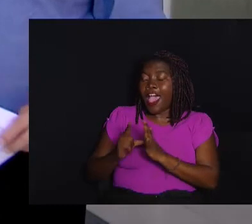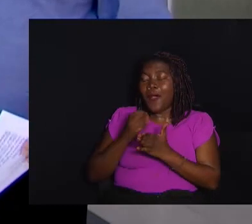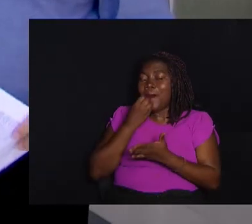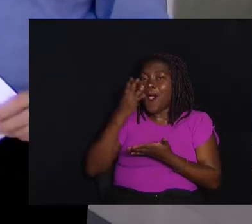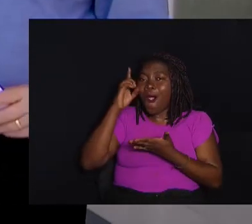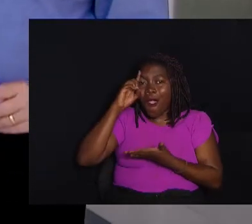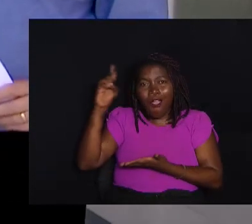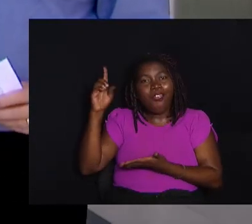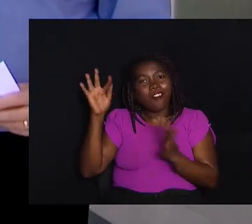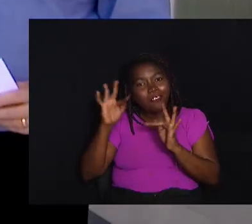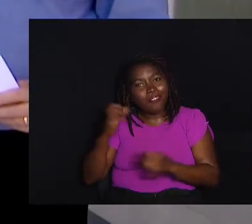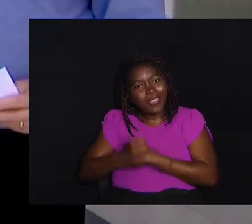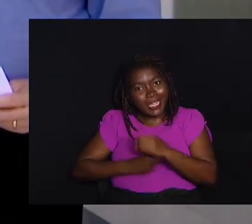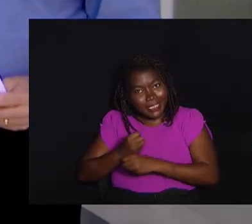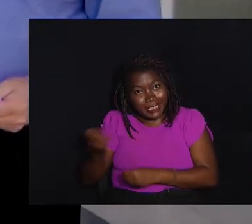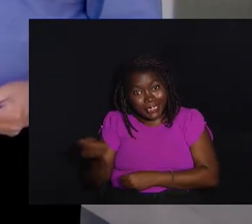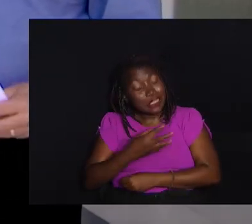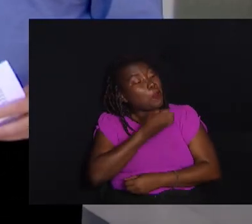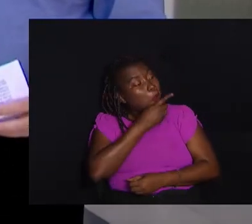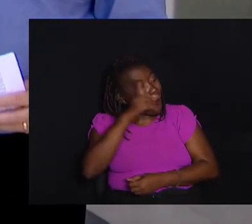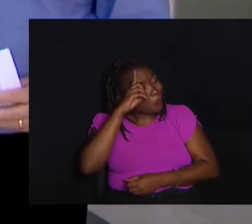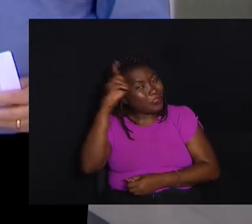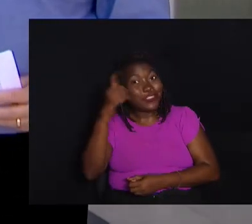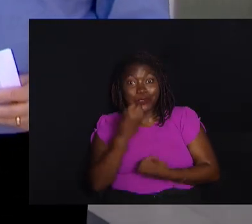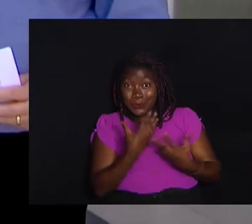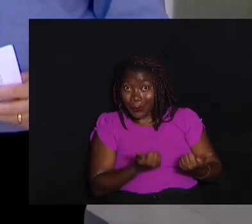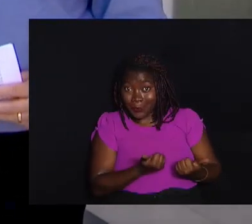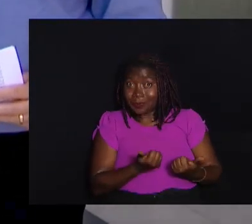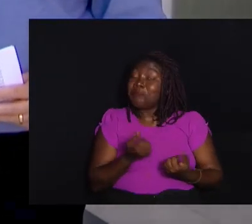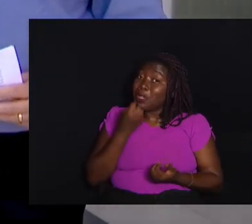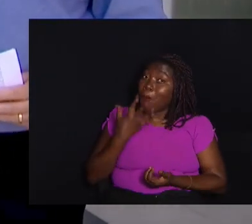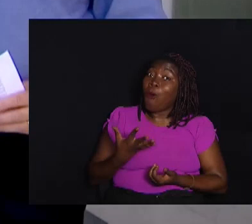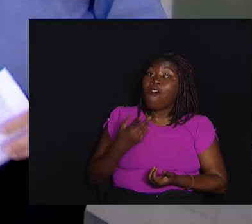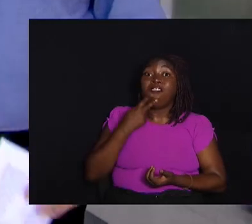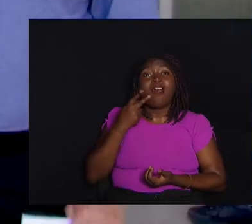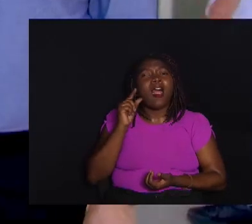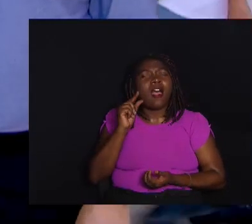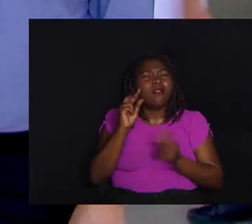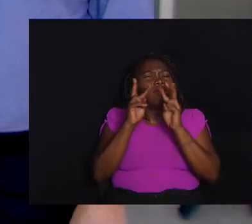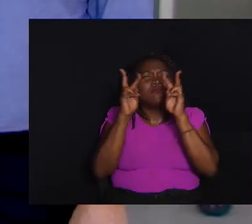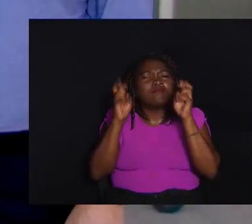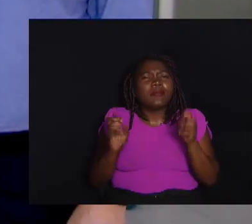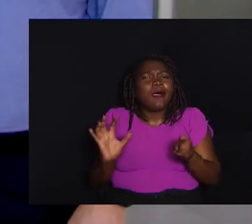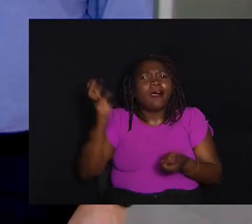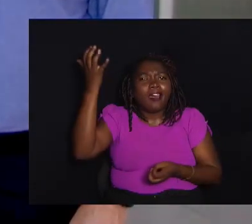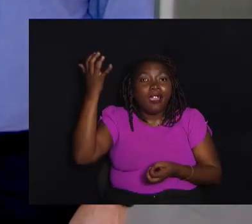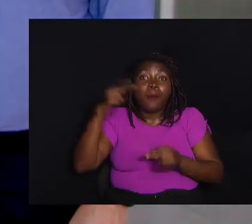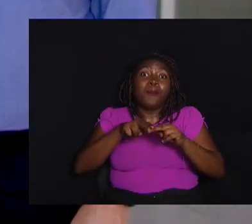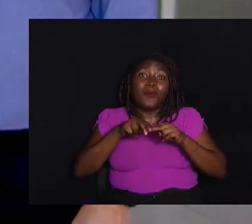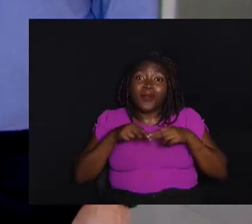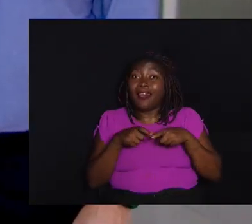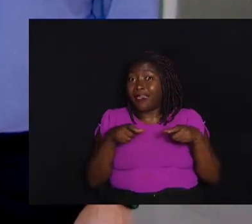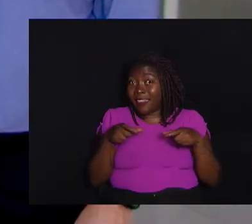novo para o senhor, secretário. Bom dia, André. Tudo bom? Bom, para falar um pouco a respeito dessa situação, porque os carnês